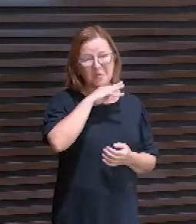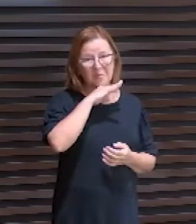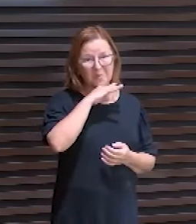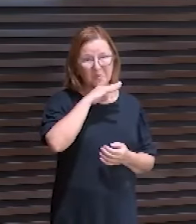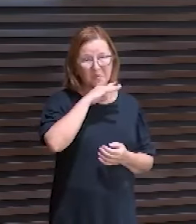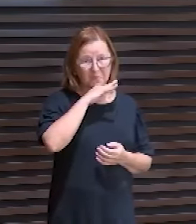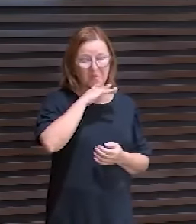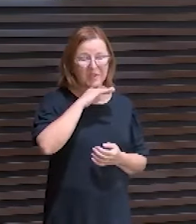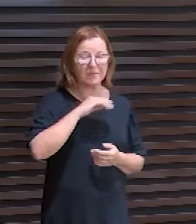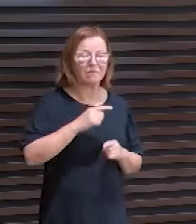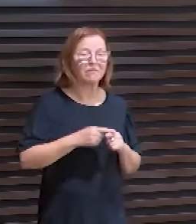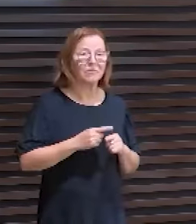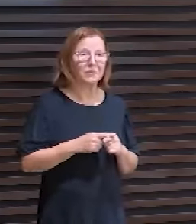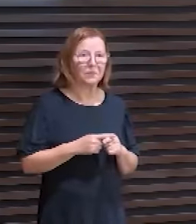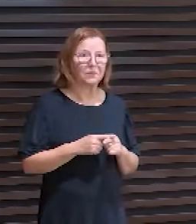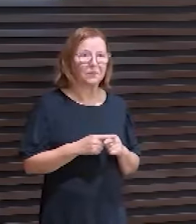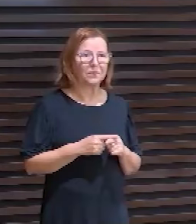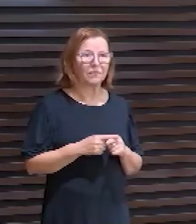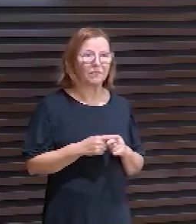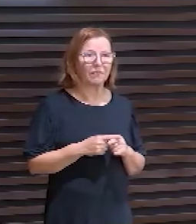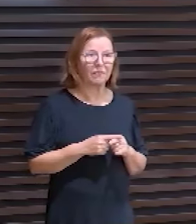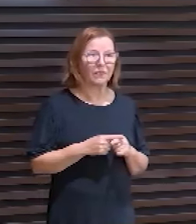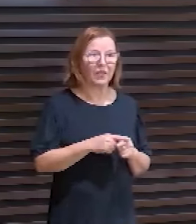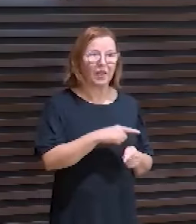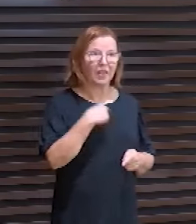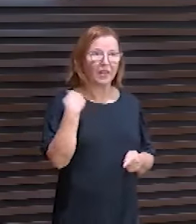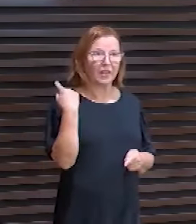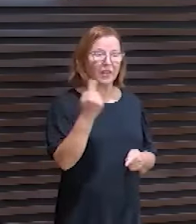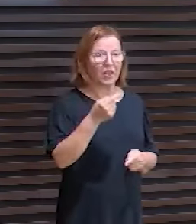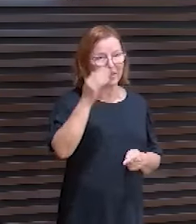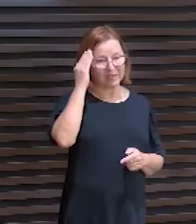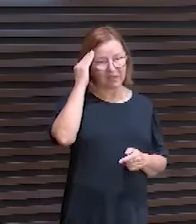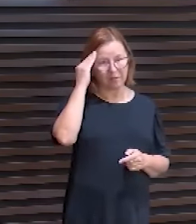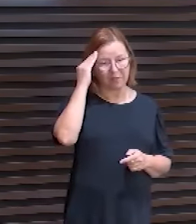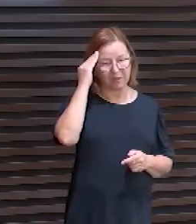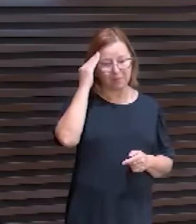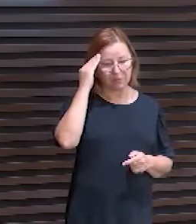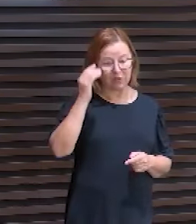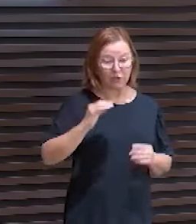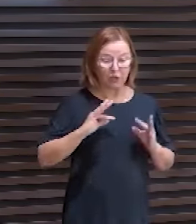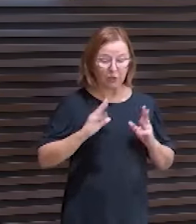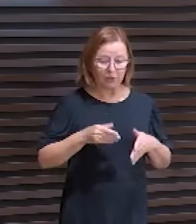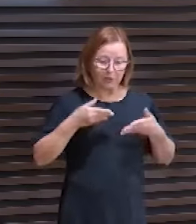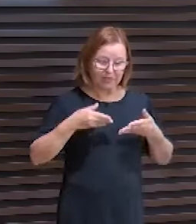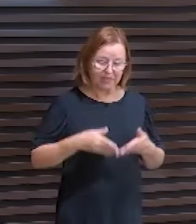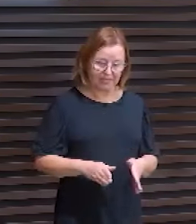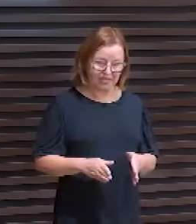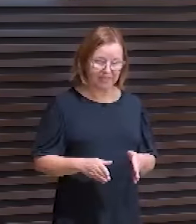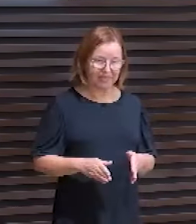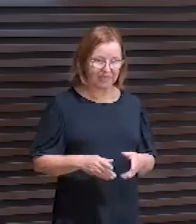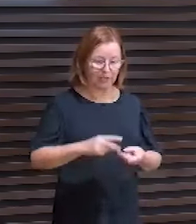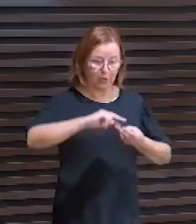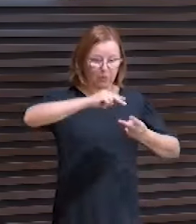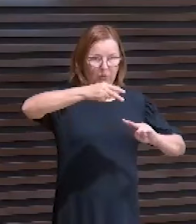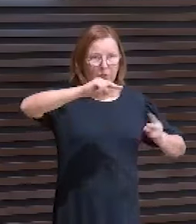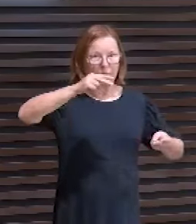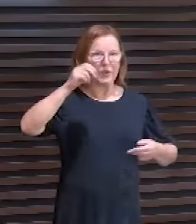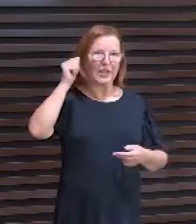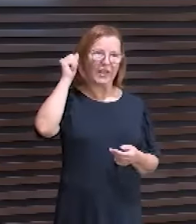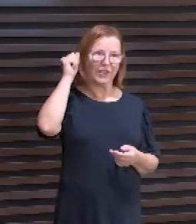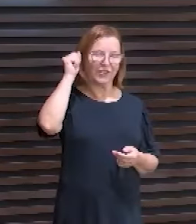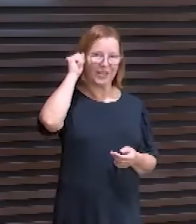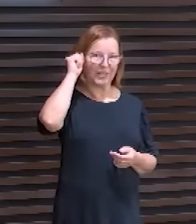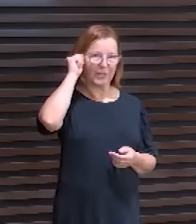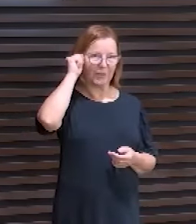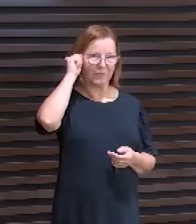quê nós sabemos que todos nós nascemos com DNA de Adão é ou não é se por um homem entrou o